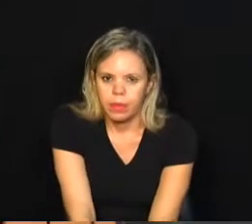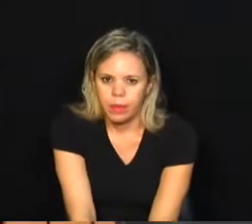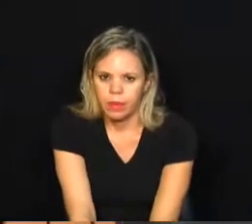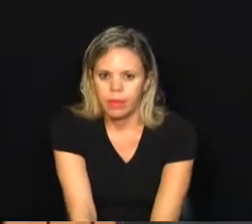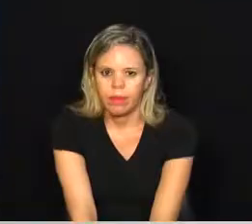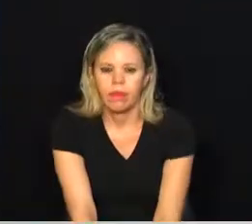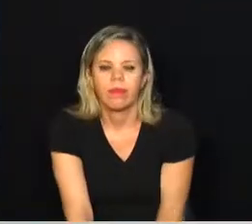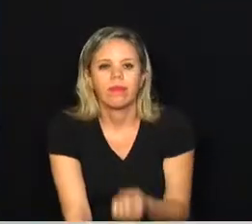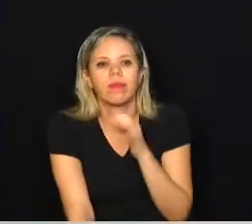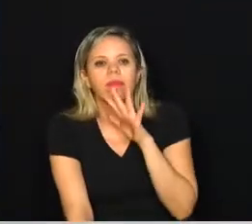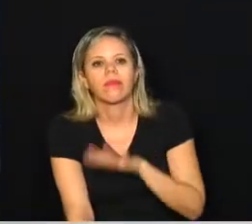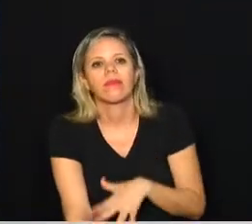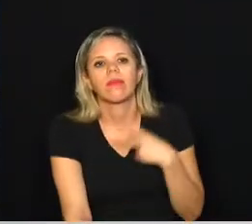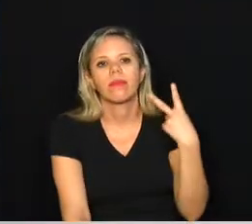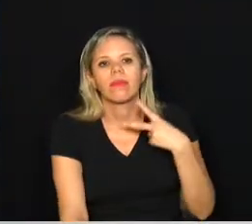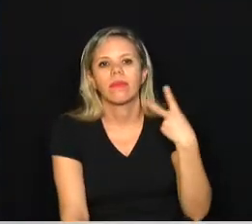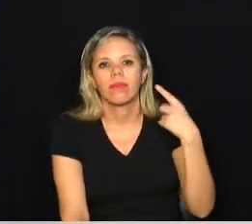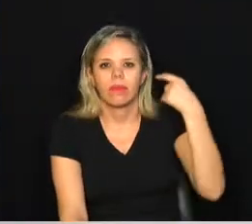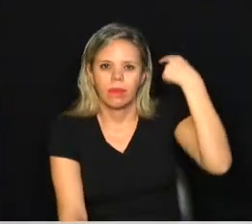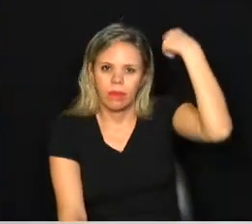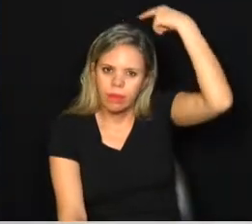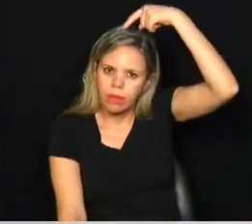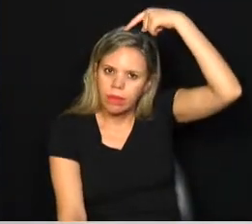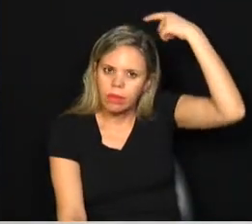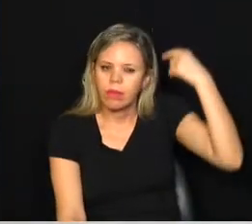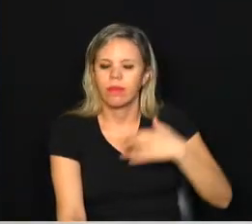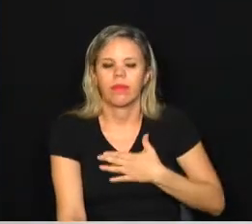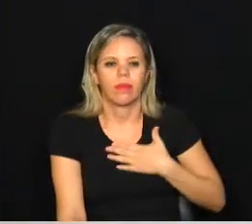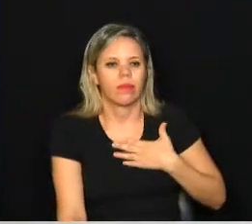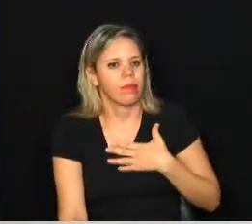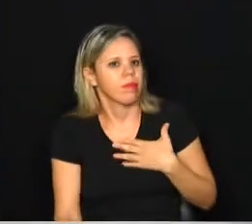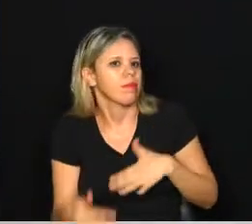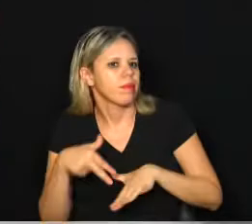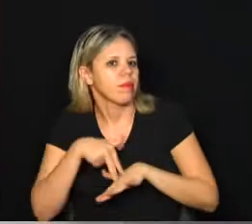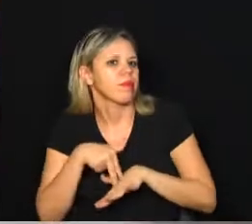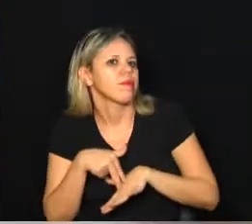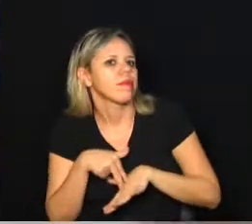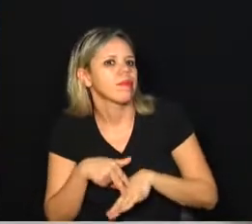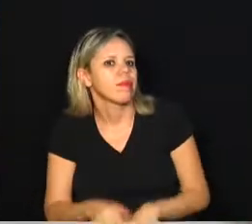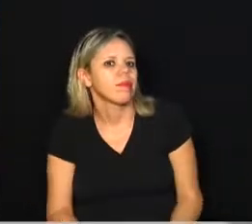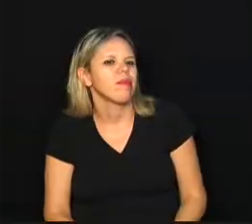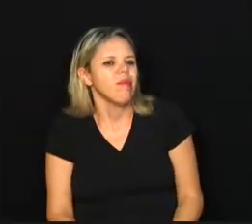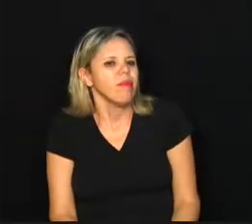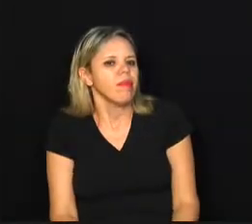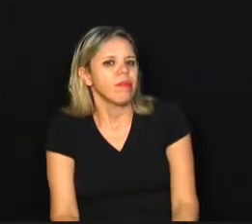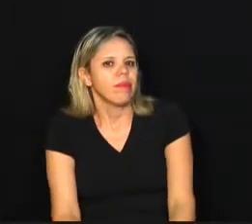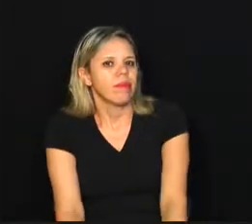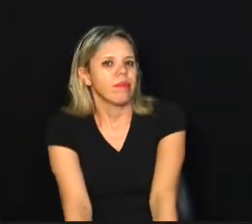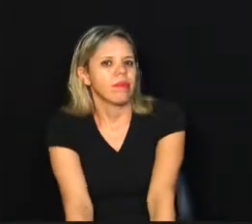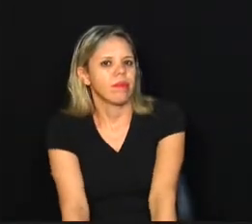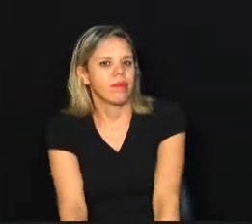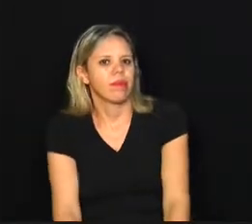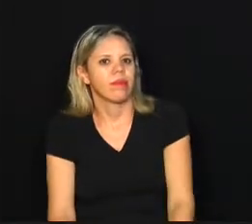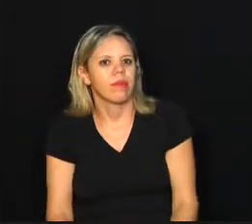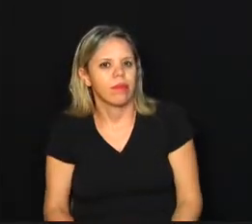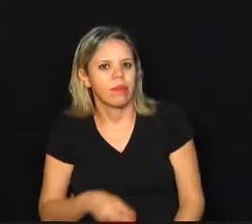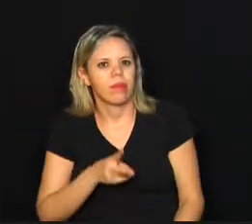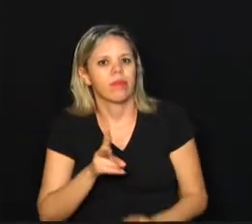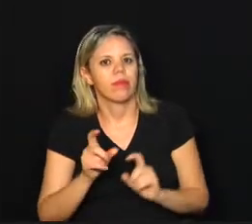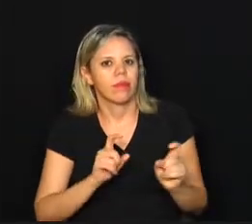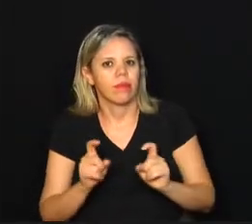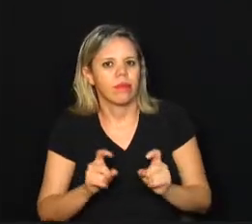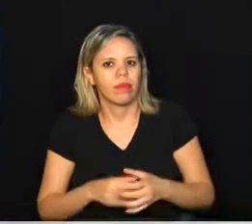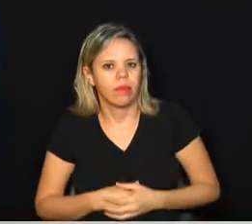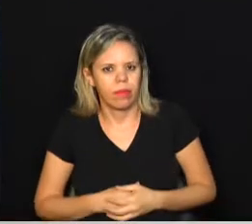Boa tarde, vereador Paulo Gaspar. Satisfação da gente poder estar aqui com você hoje nessa reunião.